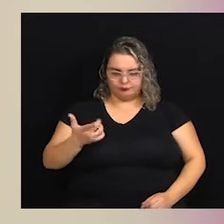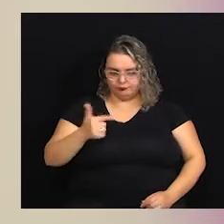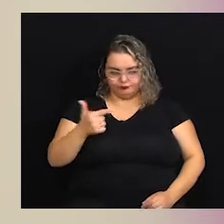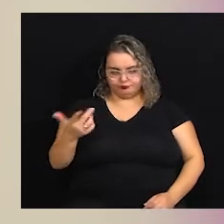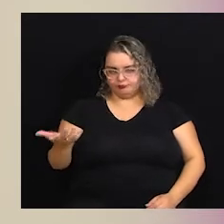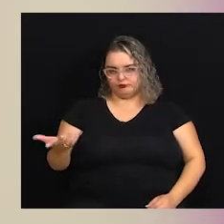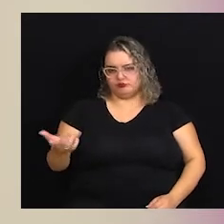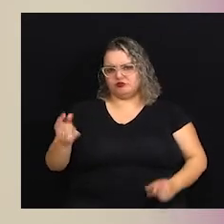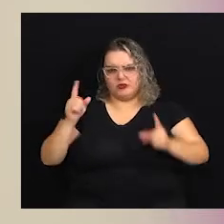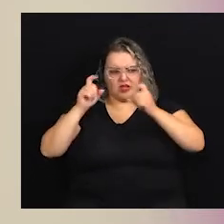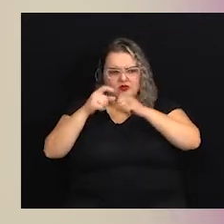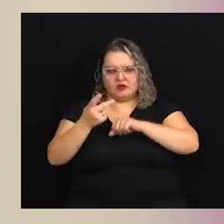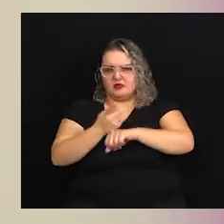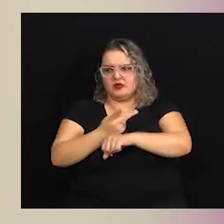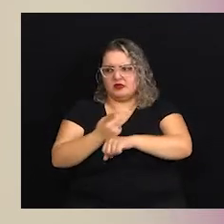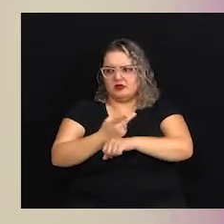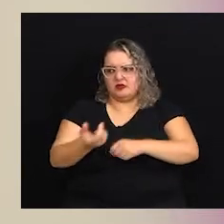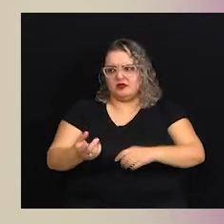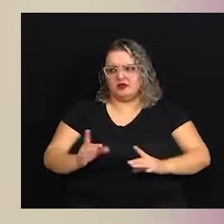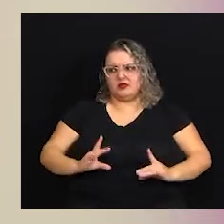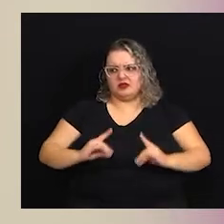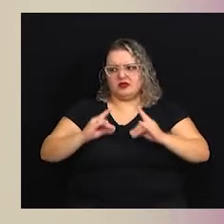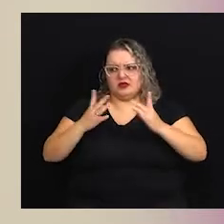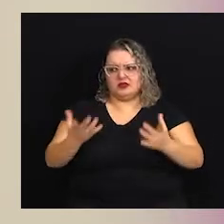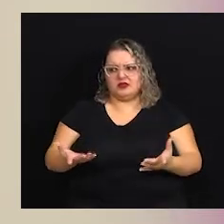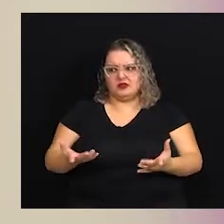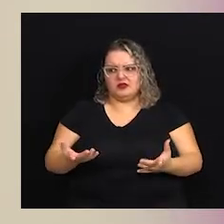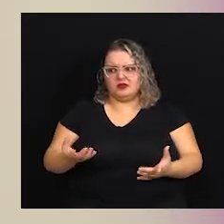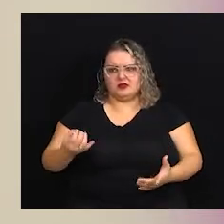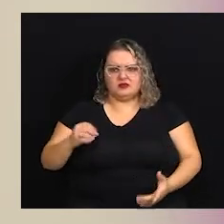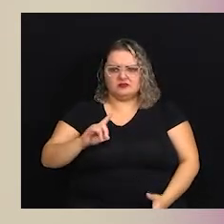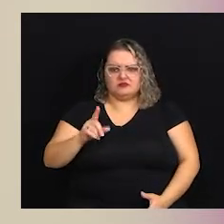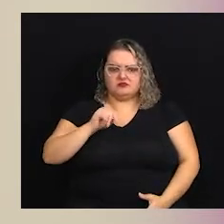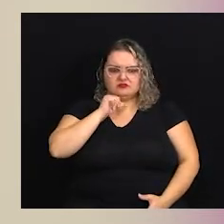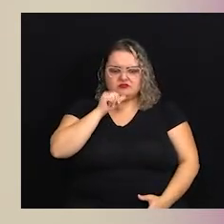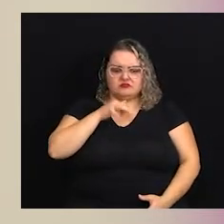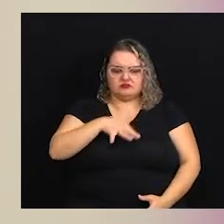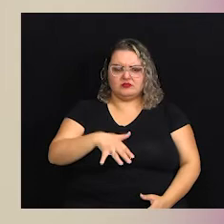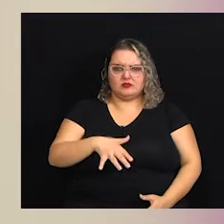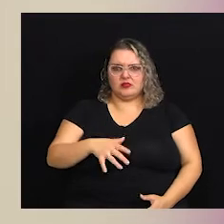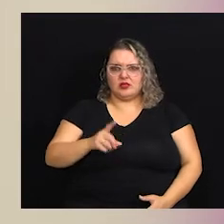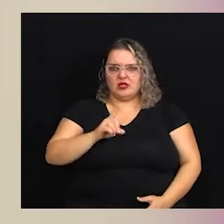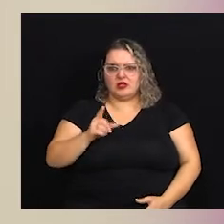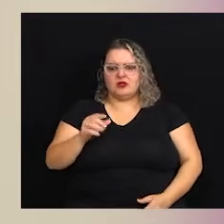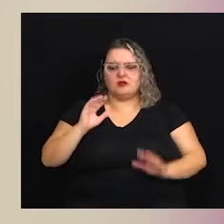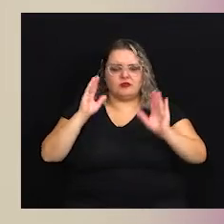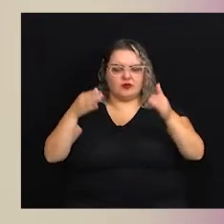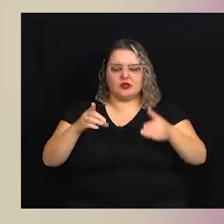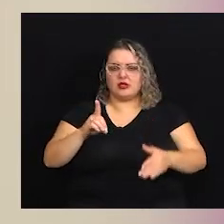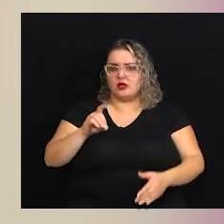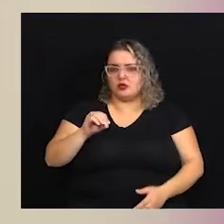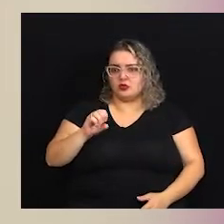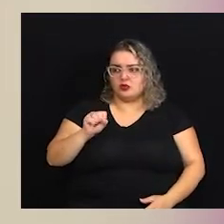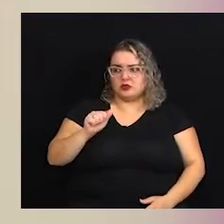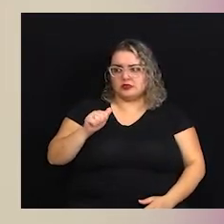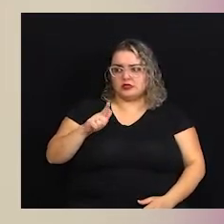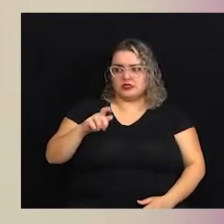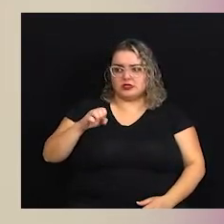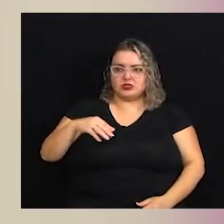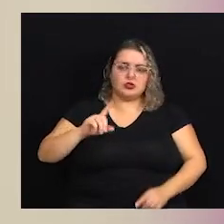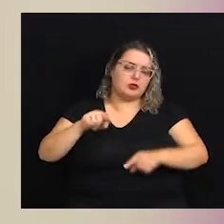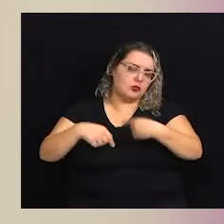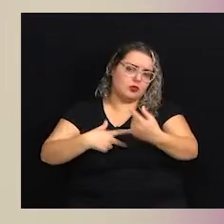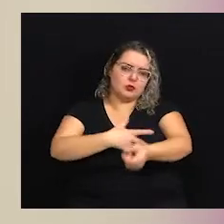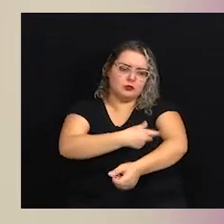Porque dificilmente a mulher vai procurar o médico para ficar dosando os hormônios se ela não menstrua. Ele não foca na dosagem hormonal, ele foca em outros exames